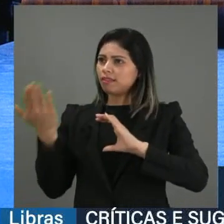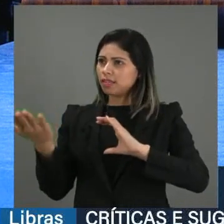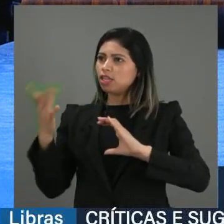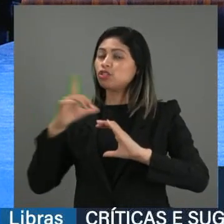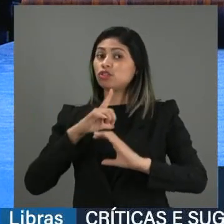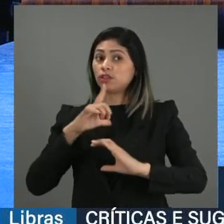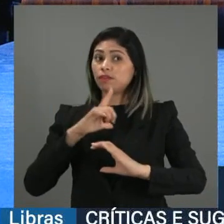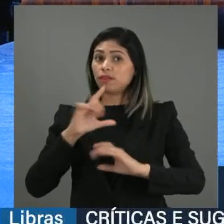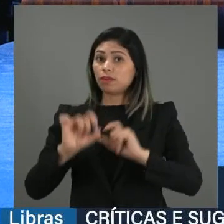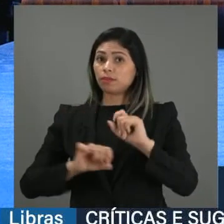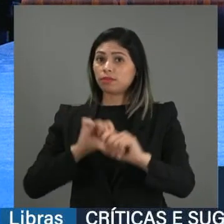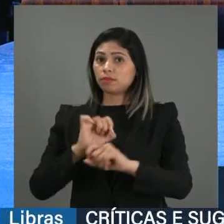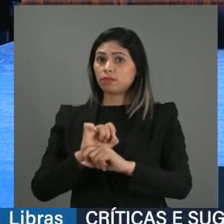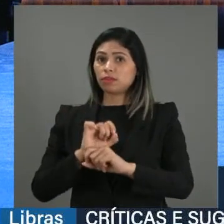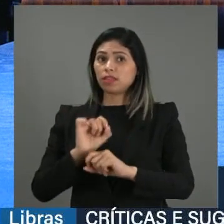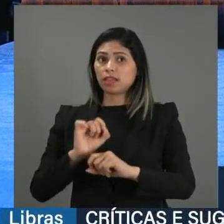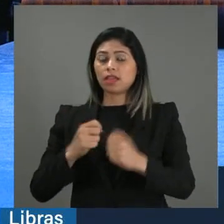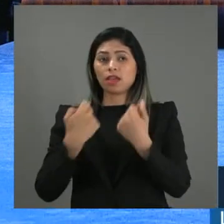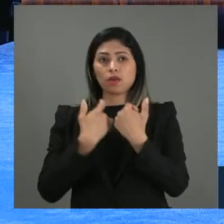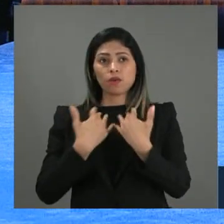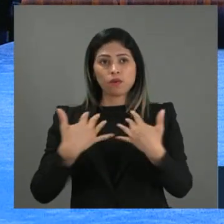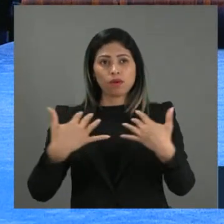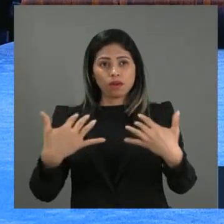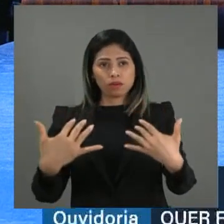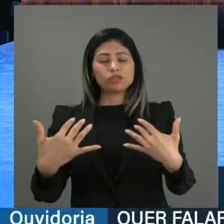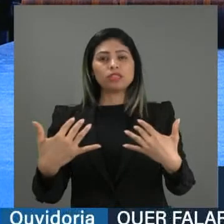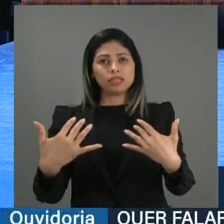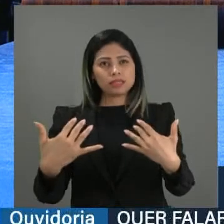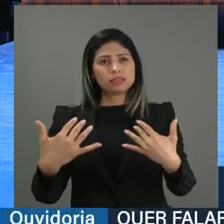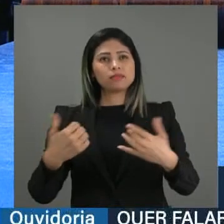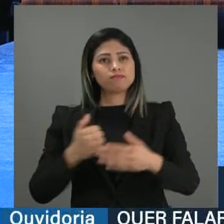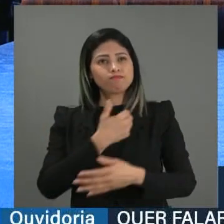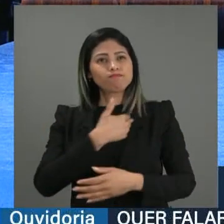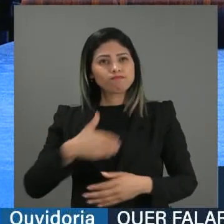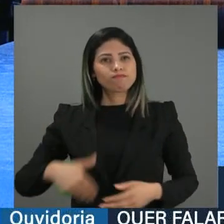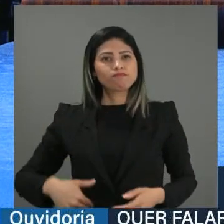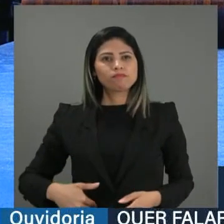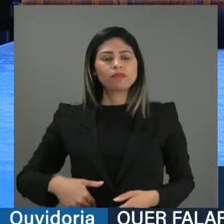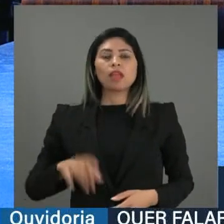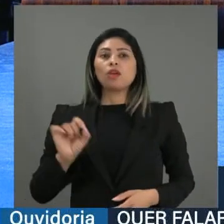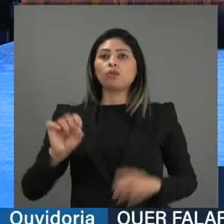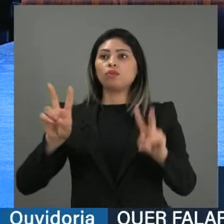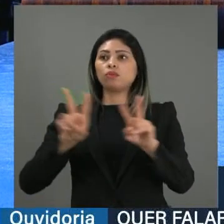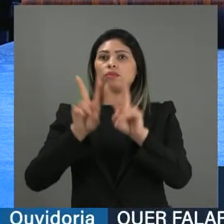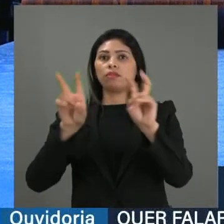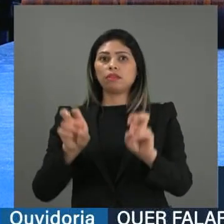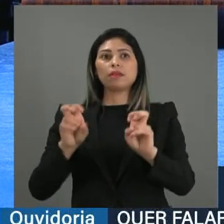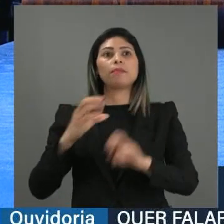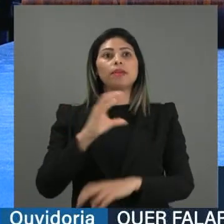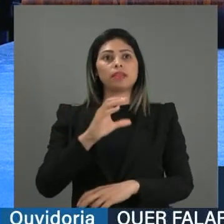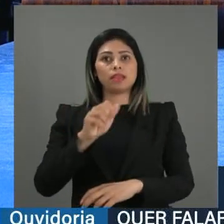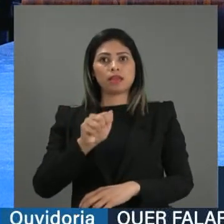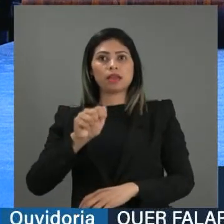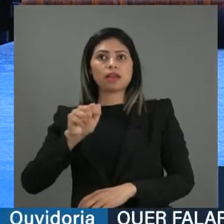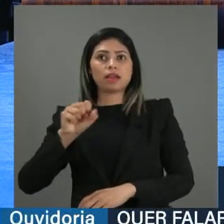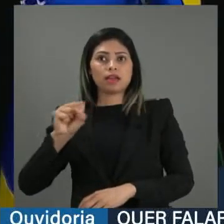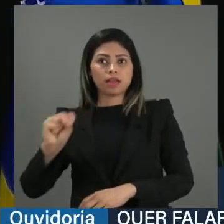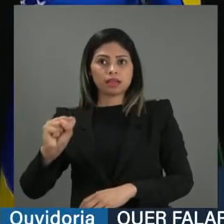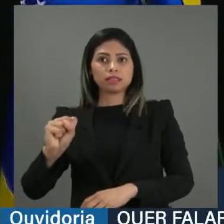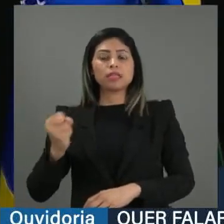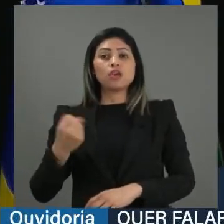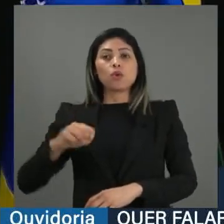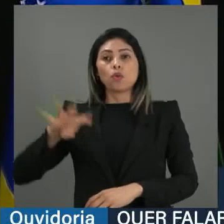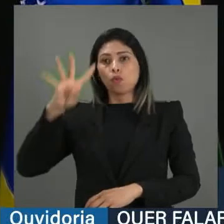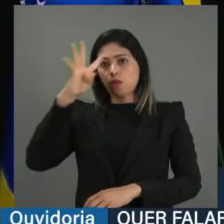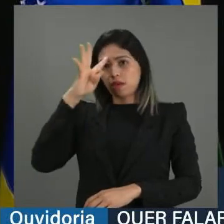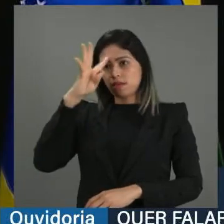tivemos uma audiência extremamente delicada na Comissão de Assuntos Sociais, na quarta-feira, onde